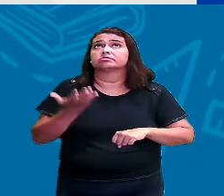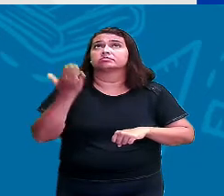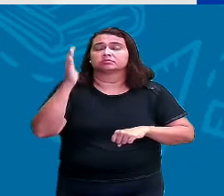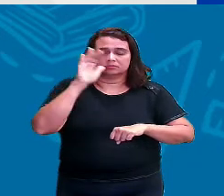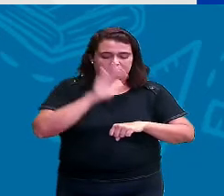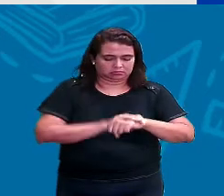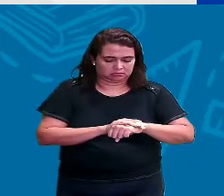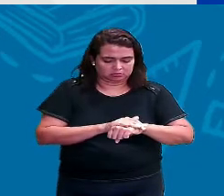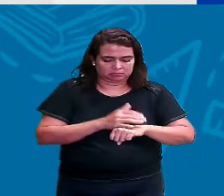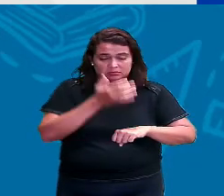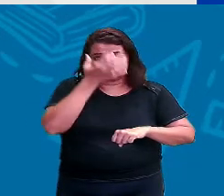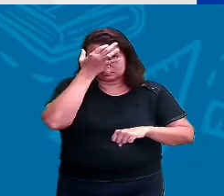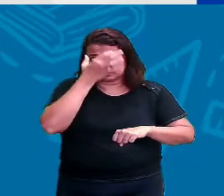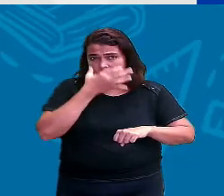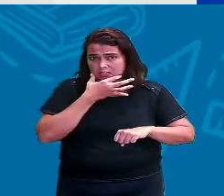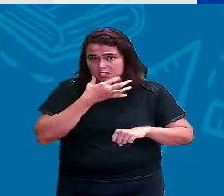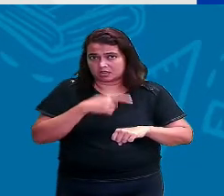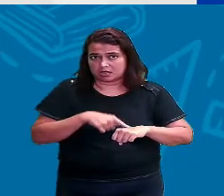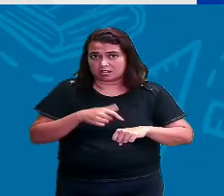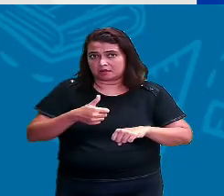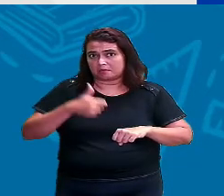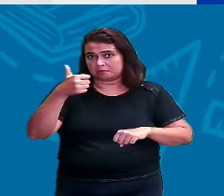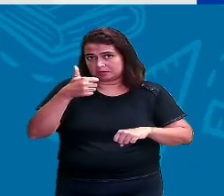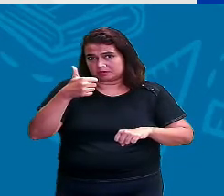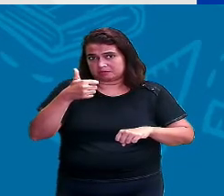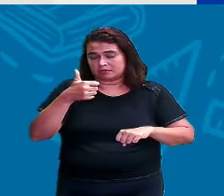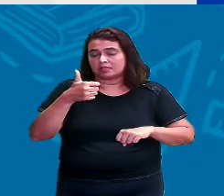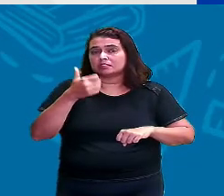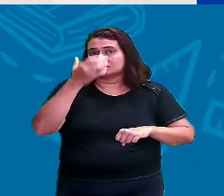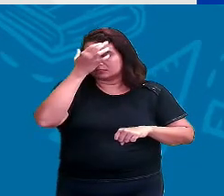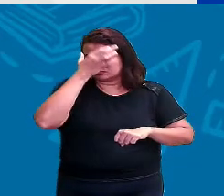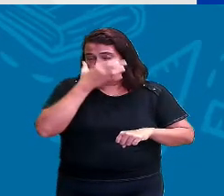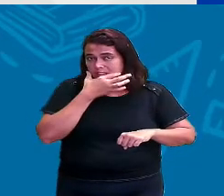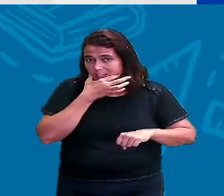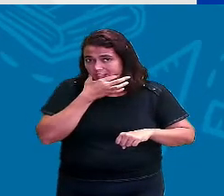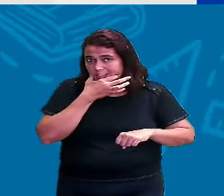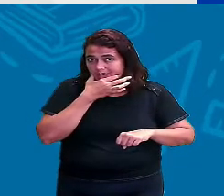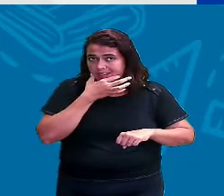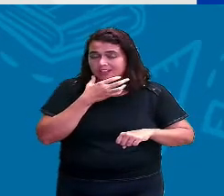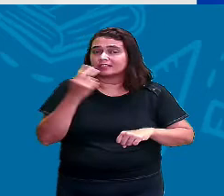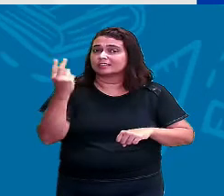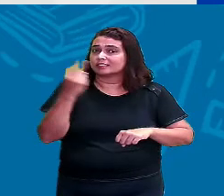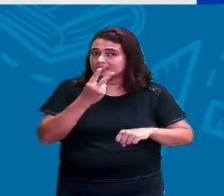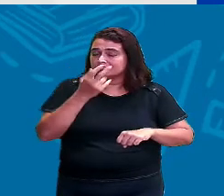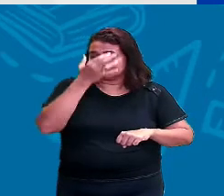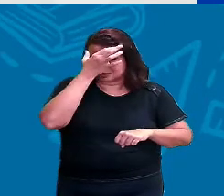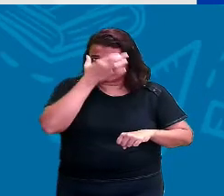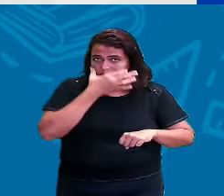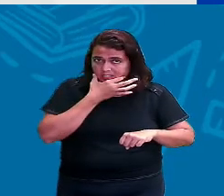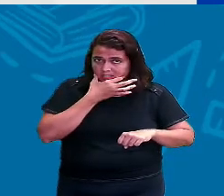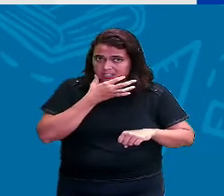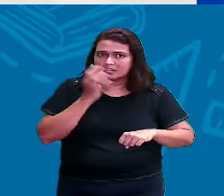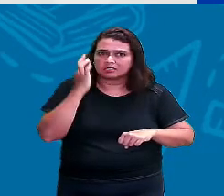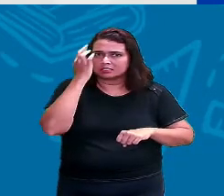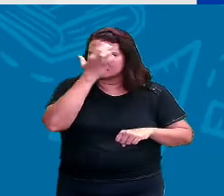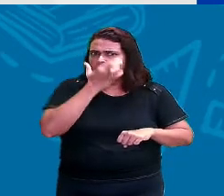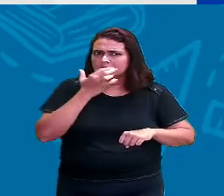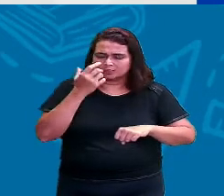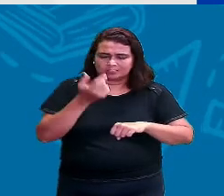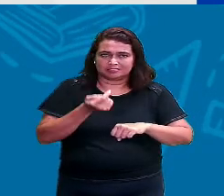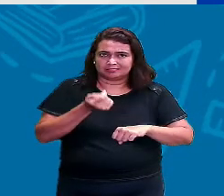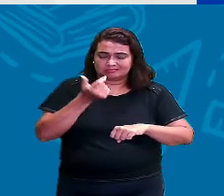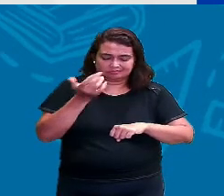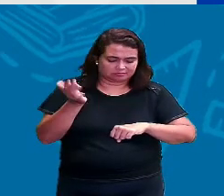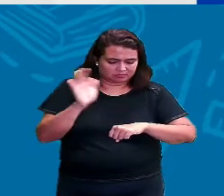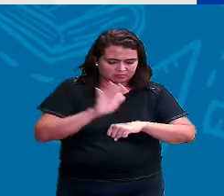Então, a primeira opção, cara. A segunda opção, também cara. Vou jogar